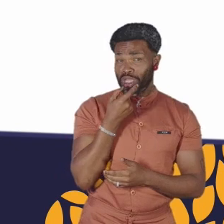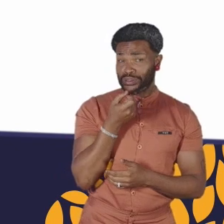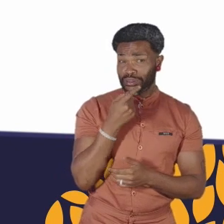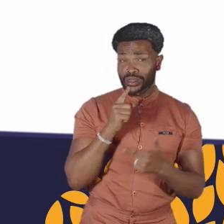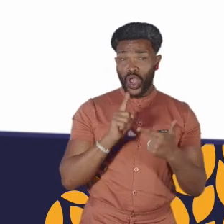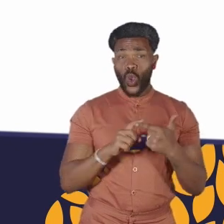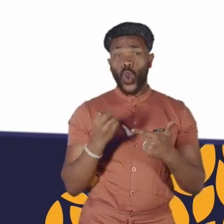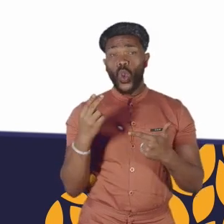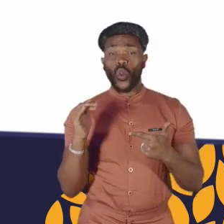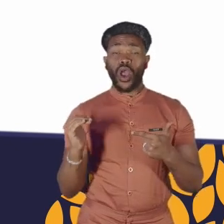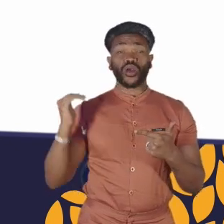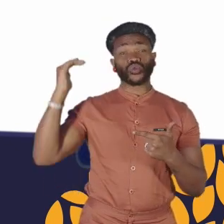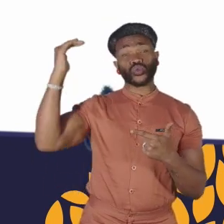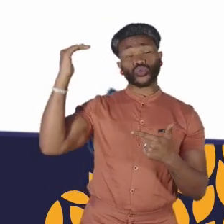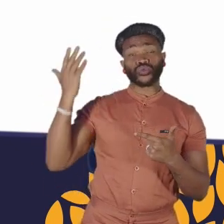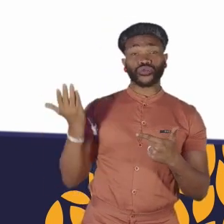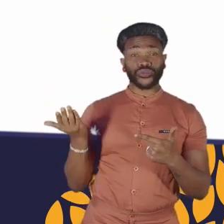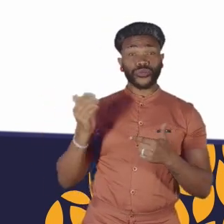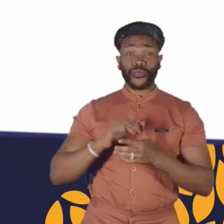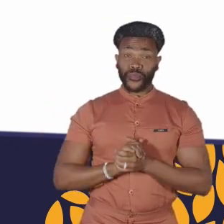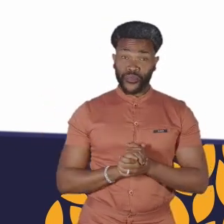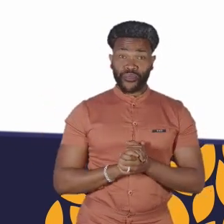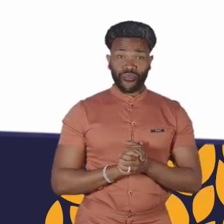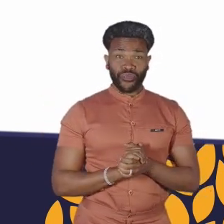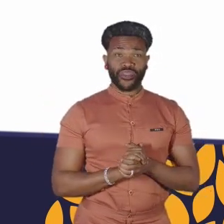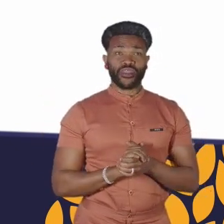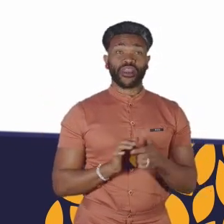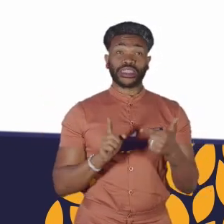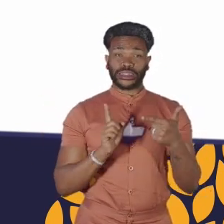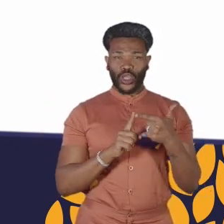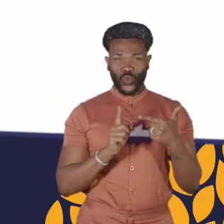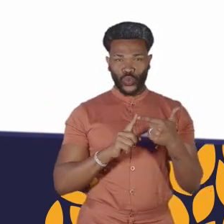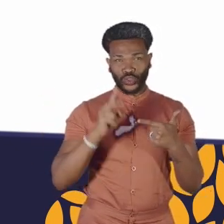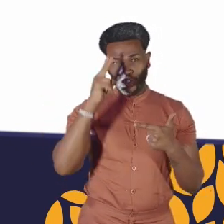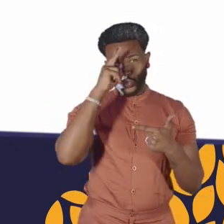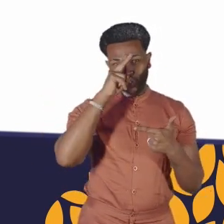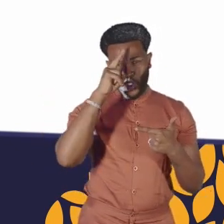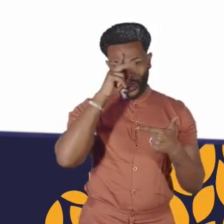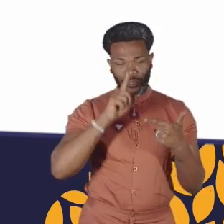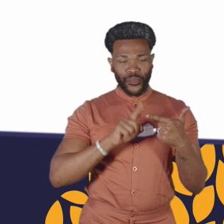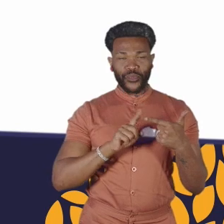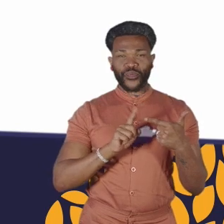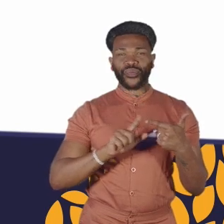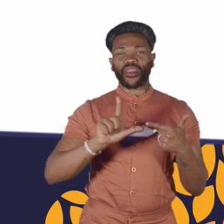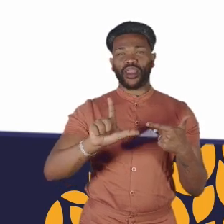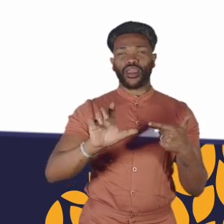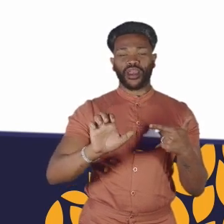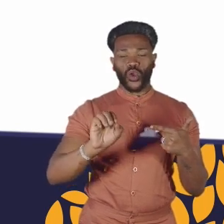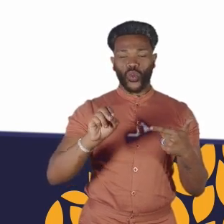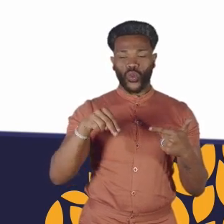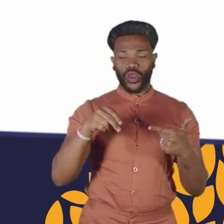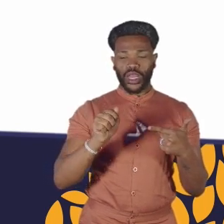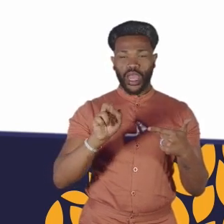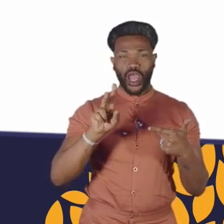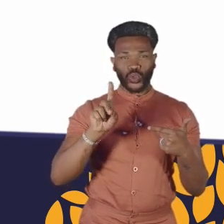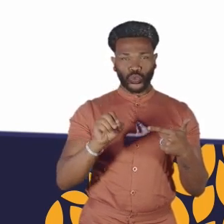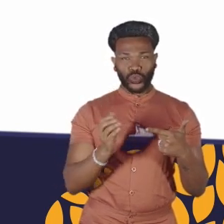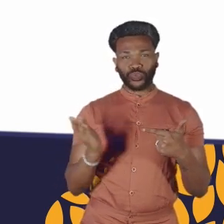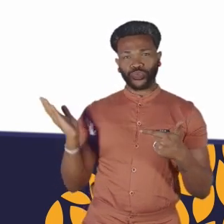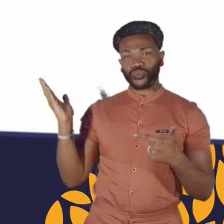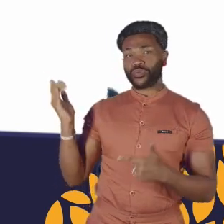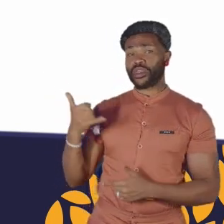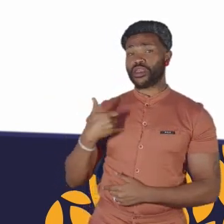um uso adulto? Vamos lá, vamos para o segundo caso. O segundo caso é o Leonardo. O Leonardo